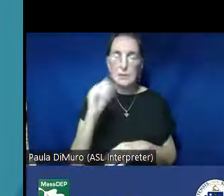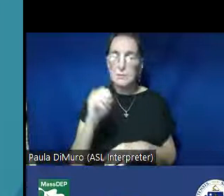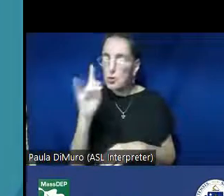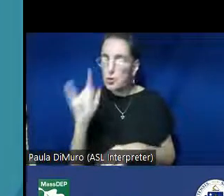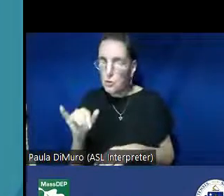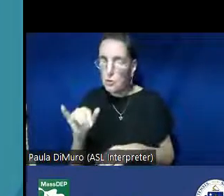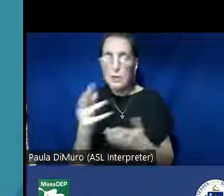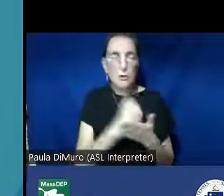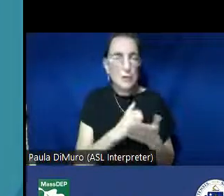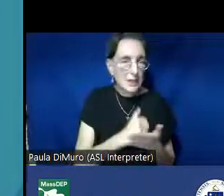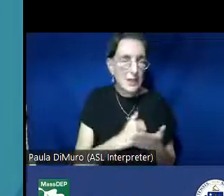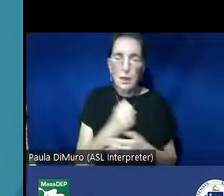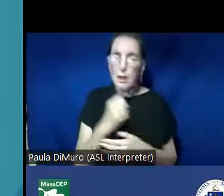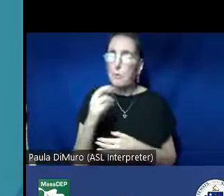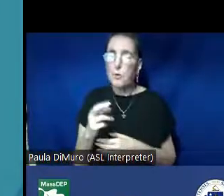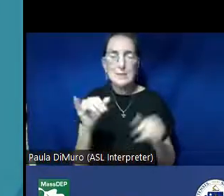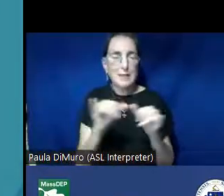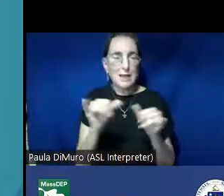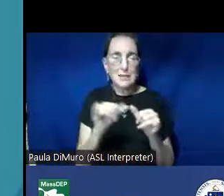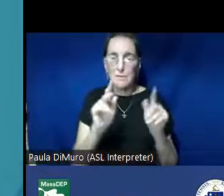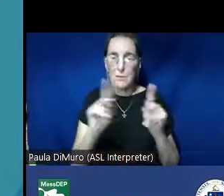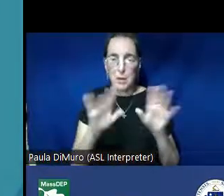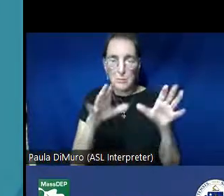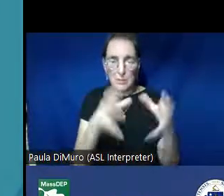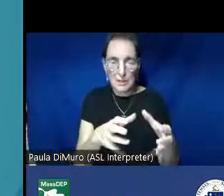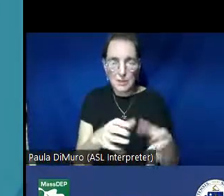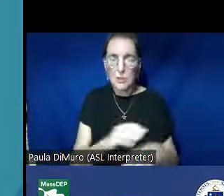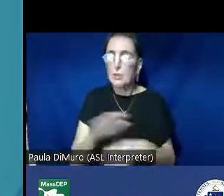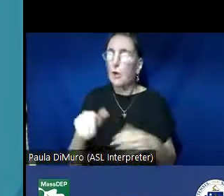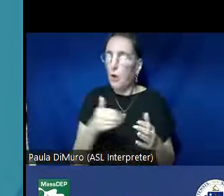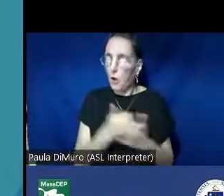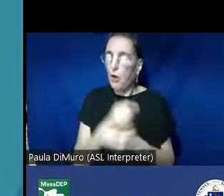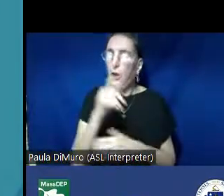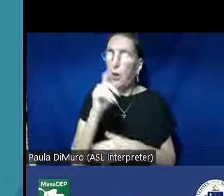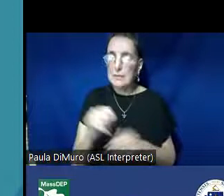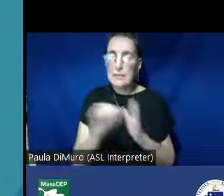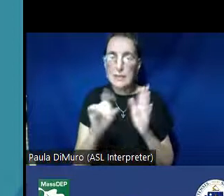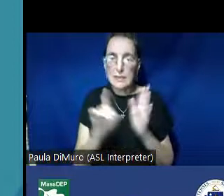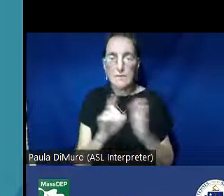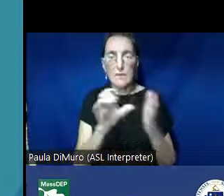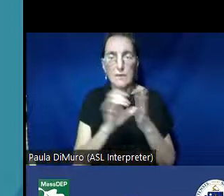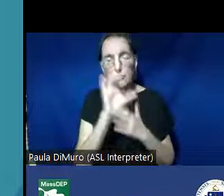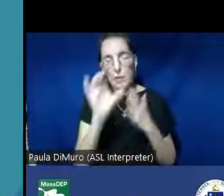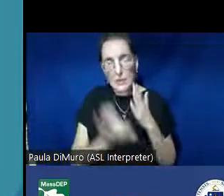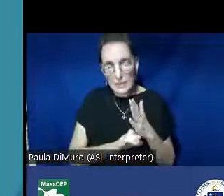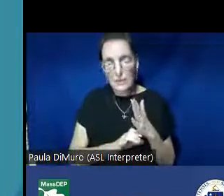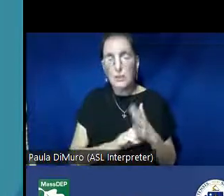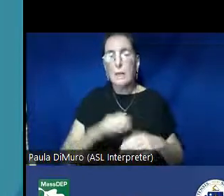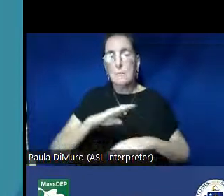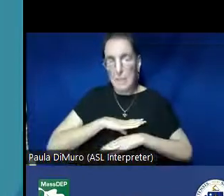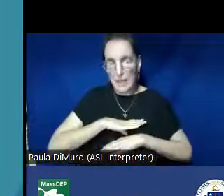apropriadamente. Engajamento de comunidade, envolvimento de público, serviços de introdução, quando apropriado, etc.